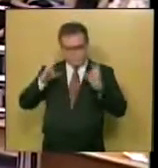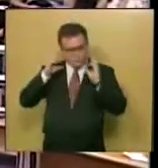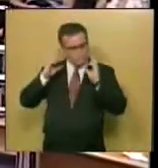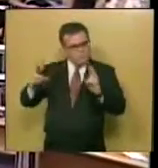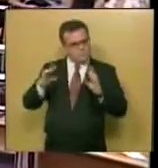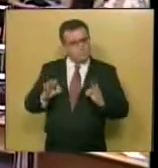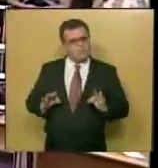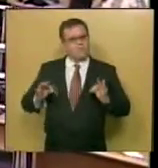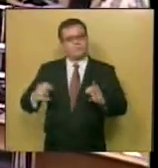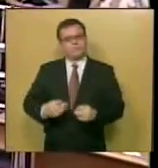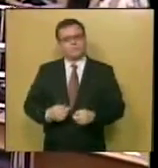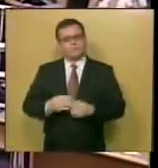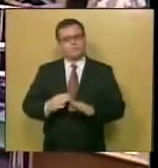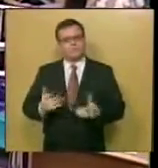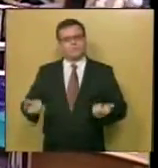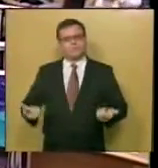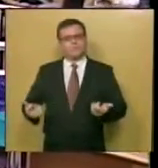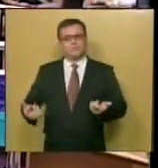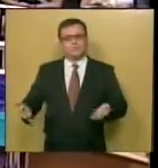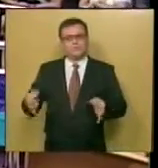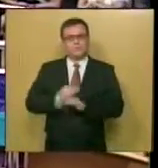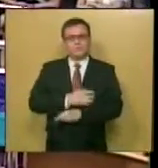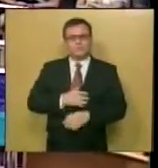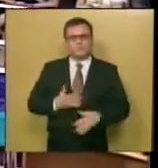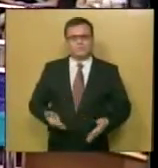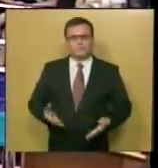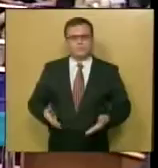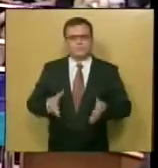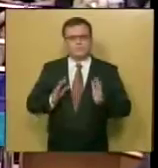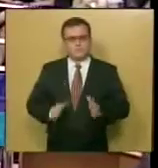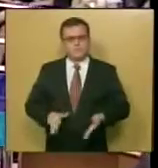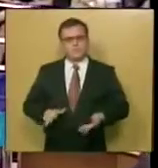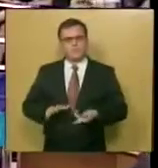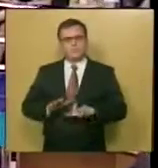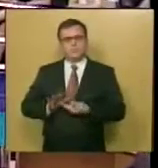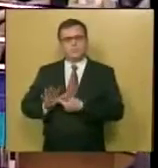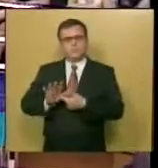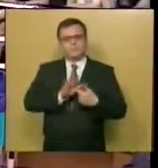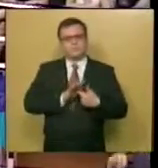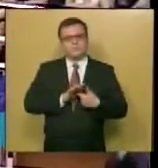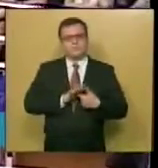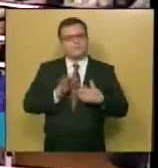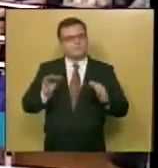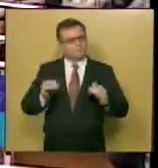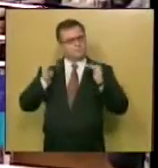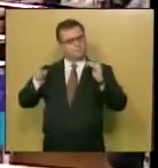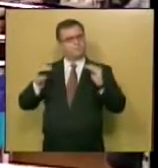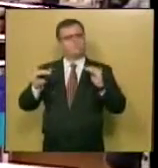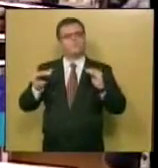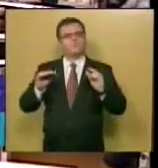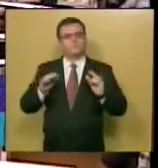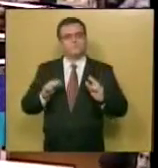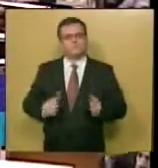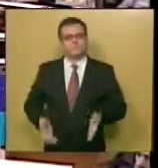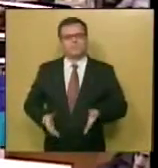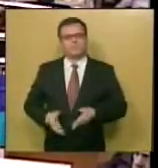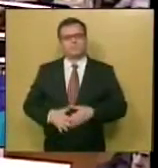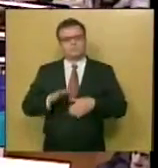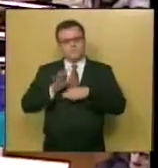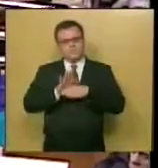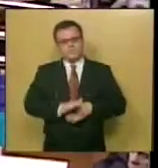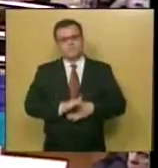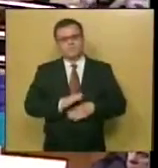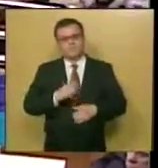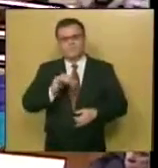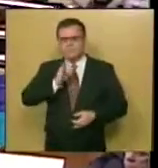todos, inclusive por opositores, esteve sempre à frente do seu tempo e fez Itabaiana um